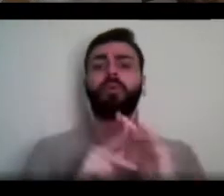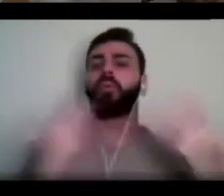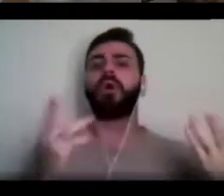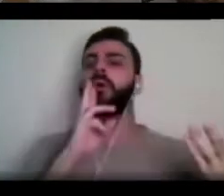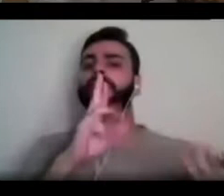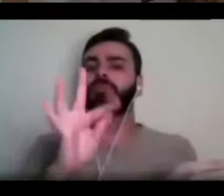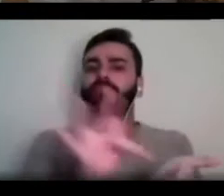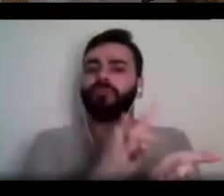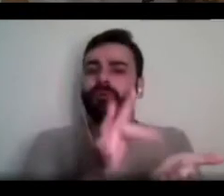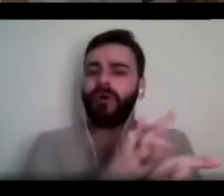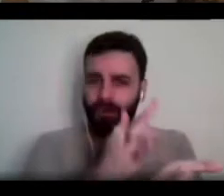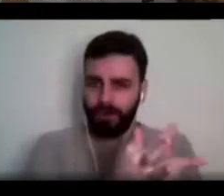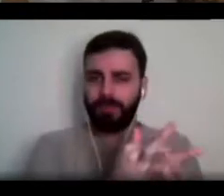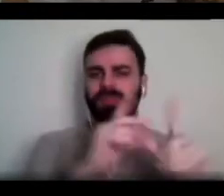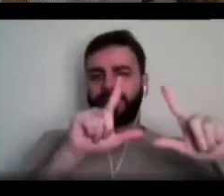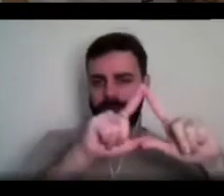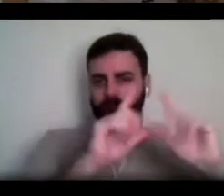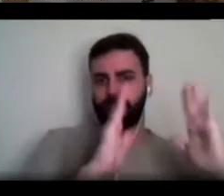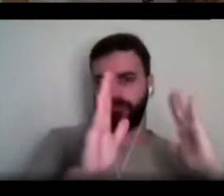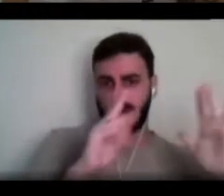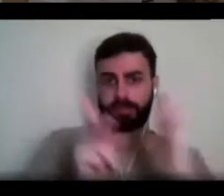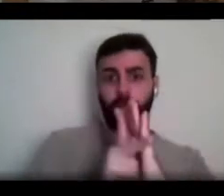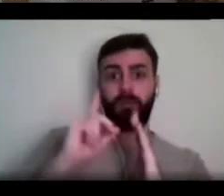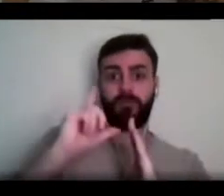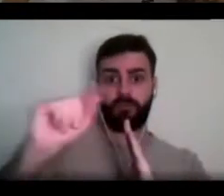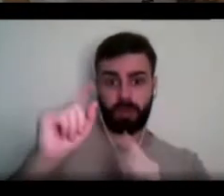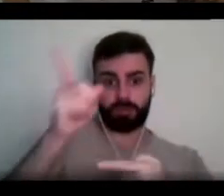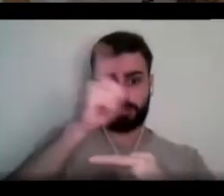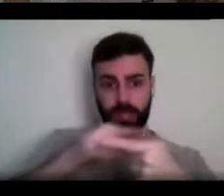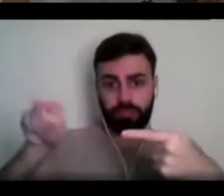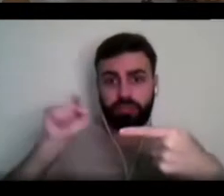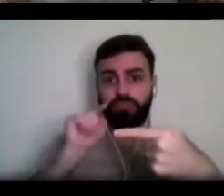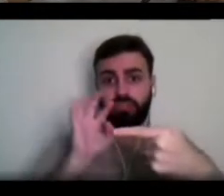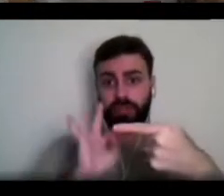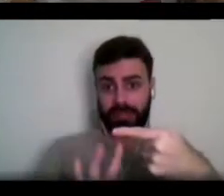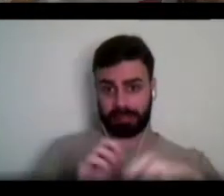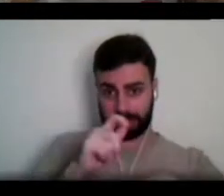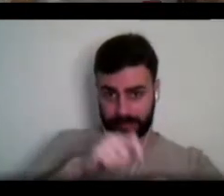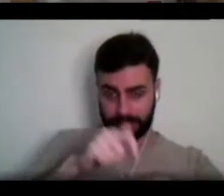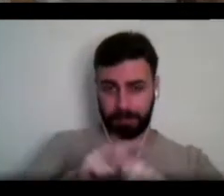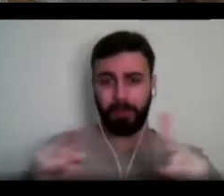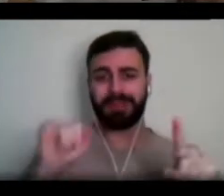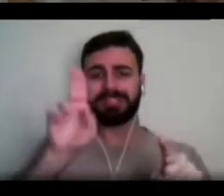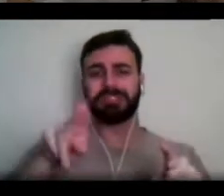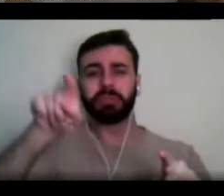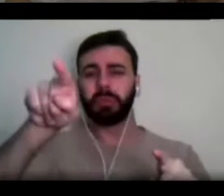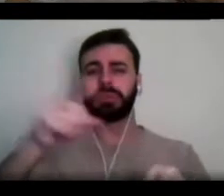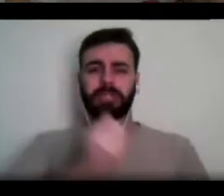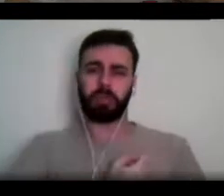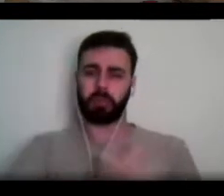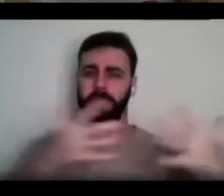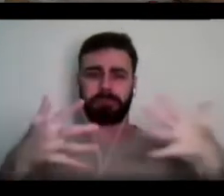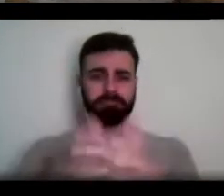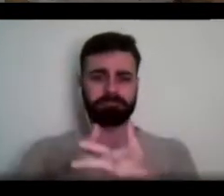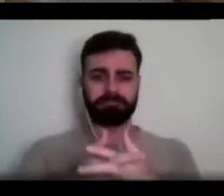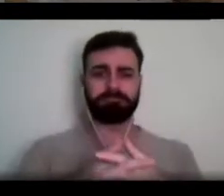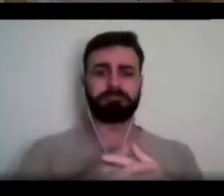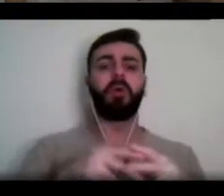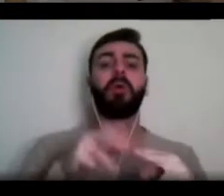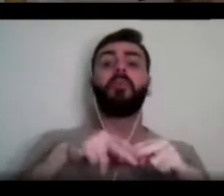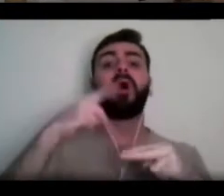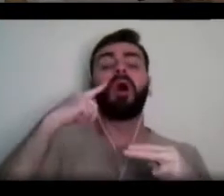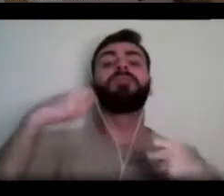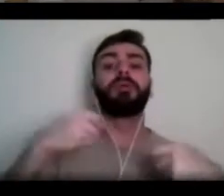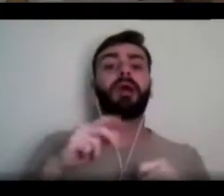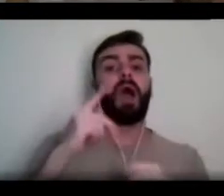vai ser uma variação de velocidade pelo intervalo de tempo, simplesmente, né? Só que se você for fazer as